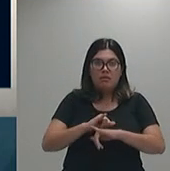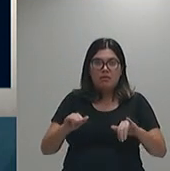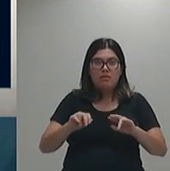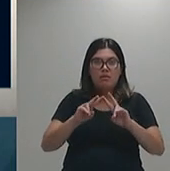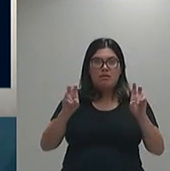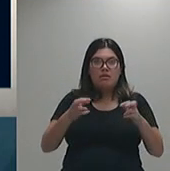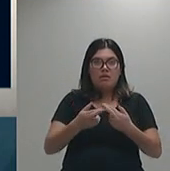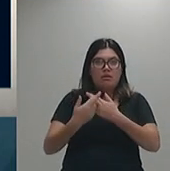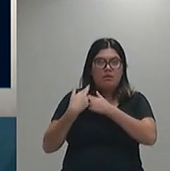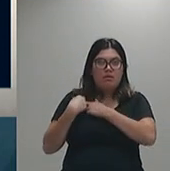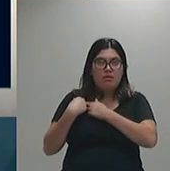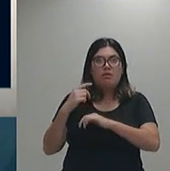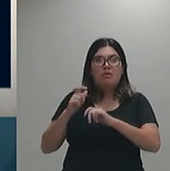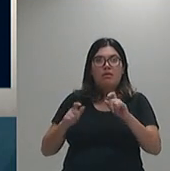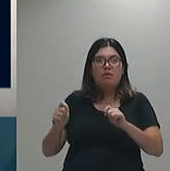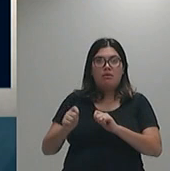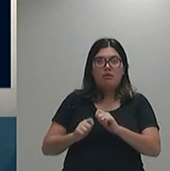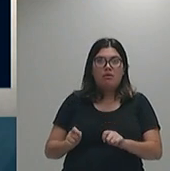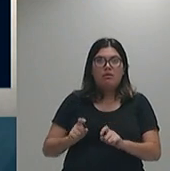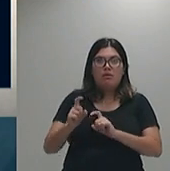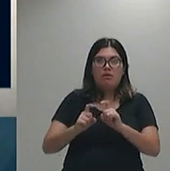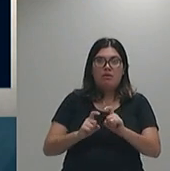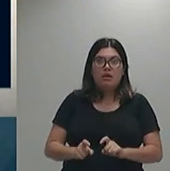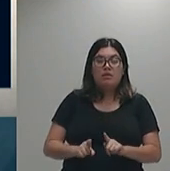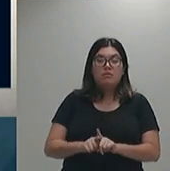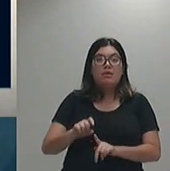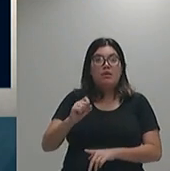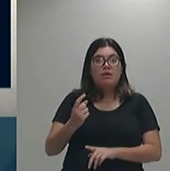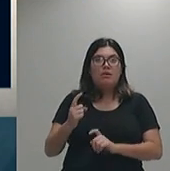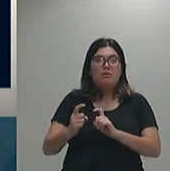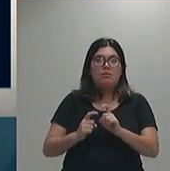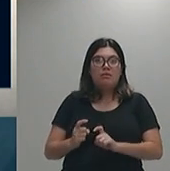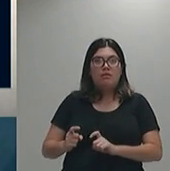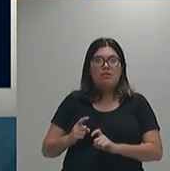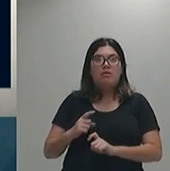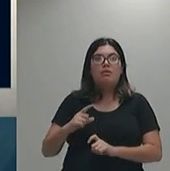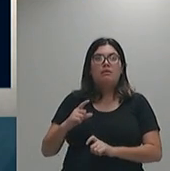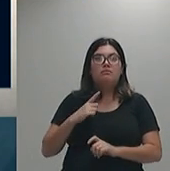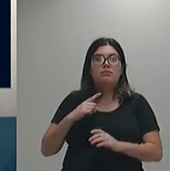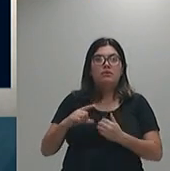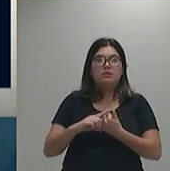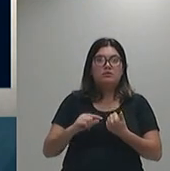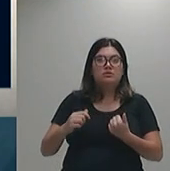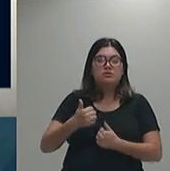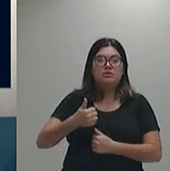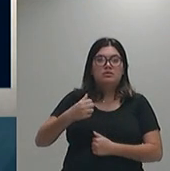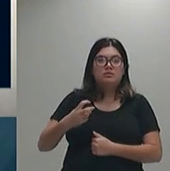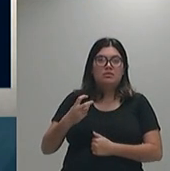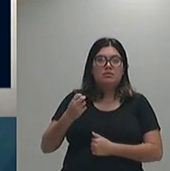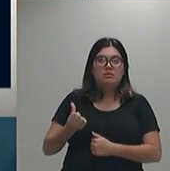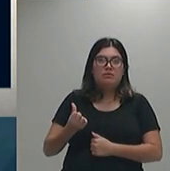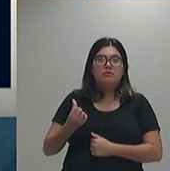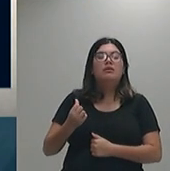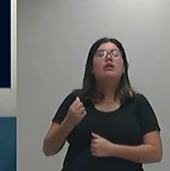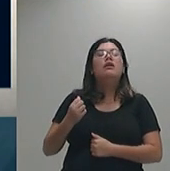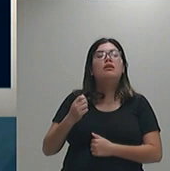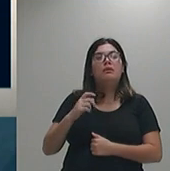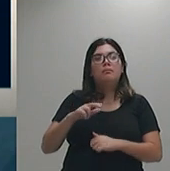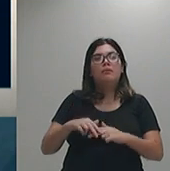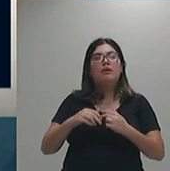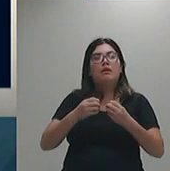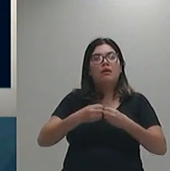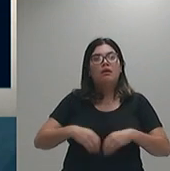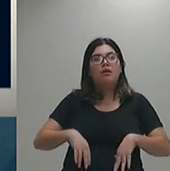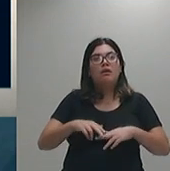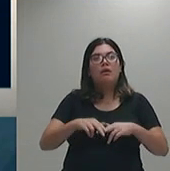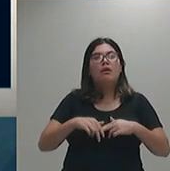controladores administradores E ex-administradores postei nos artigos 159 246 pelos danos advindos dos dos